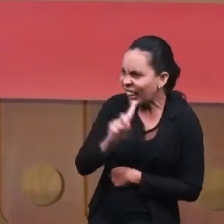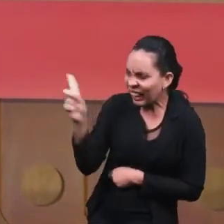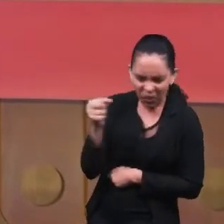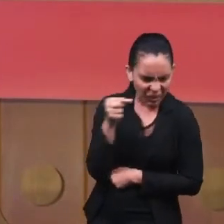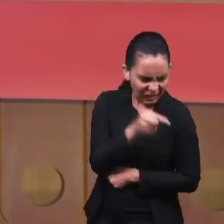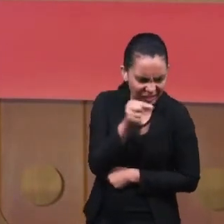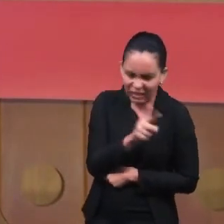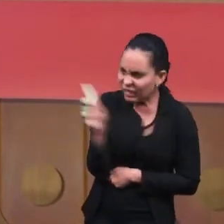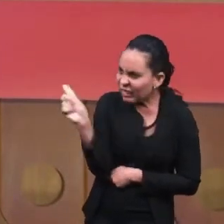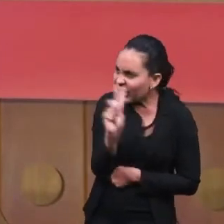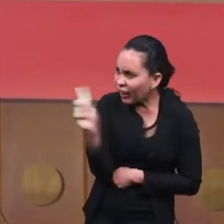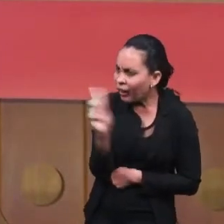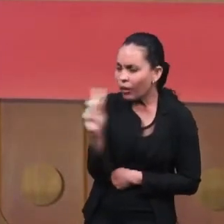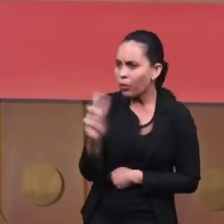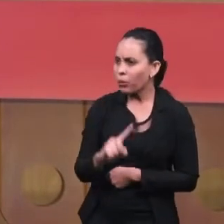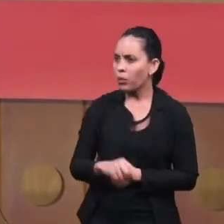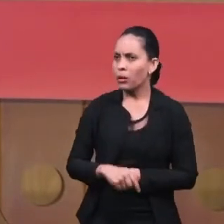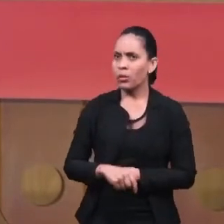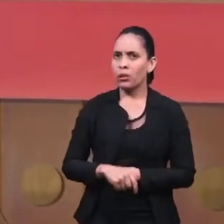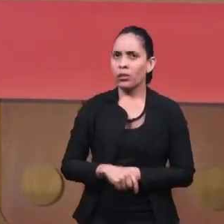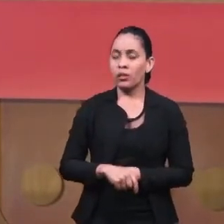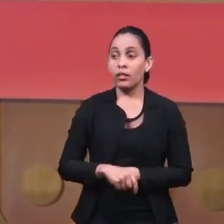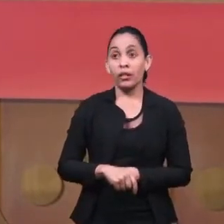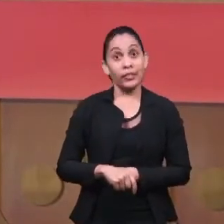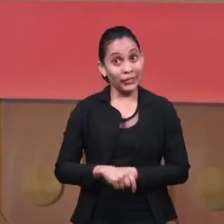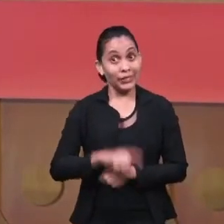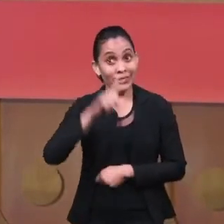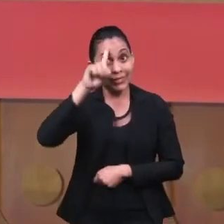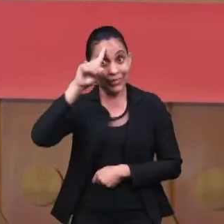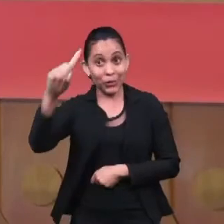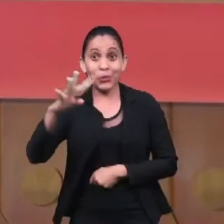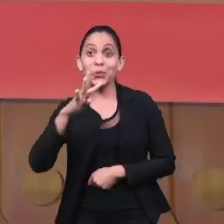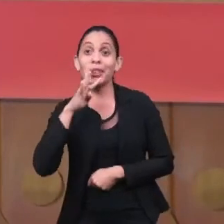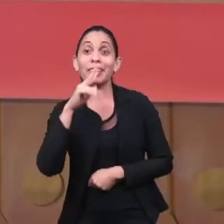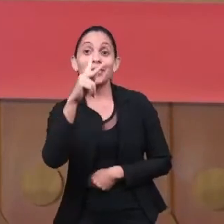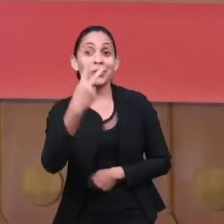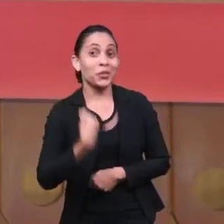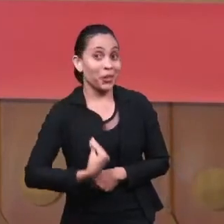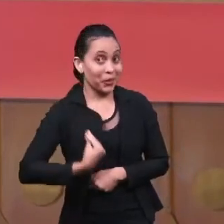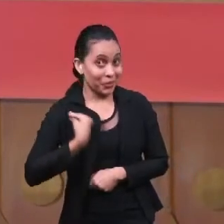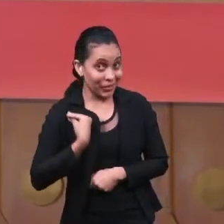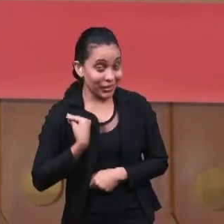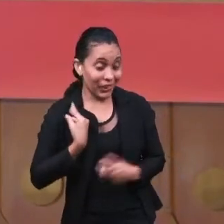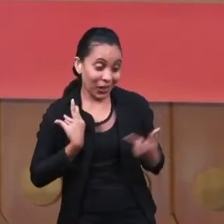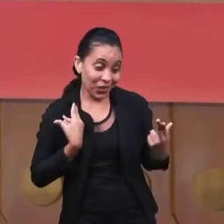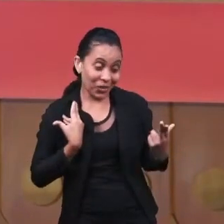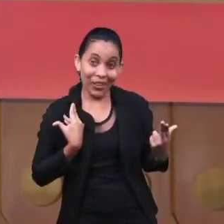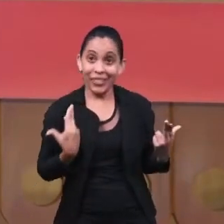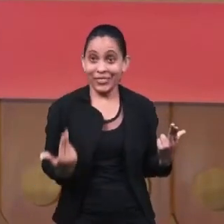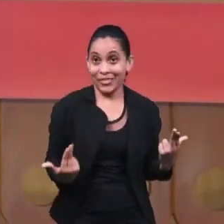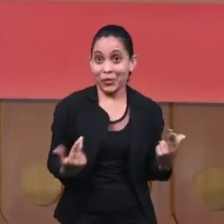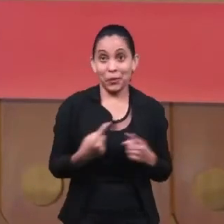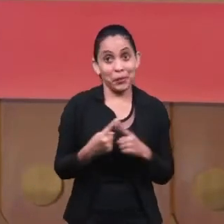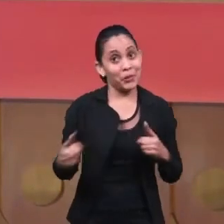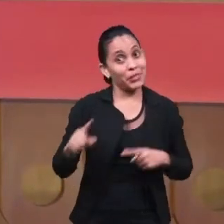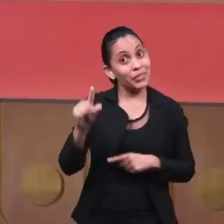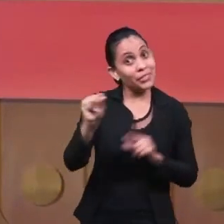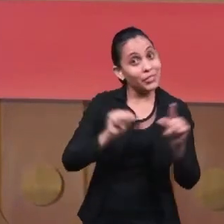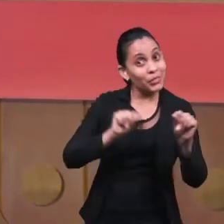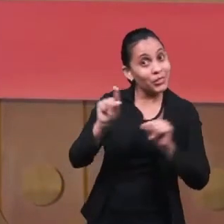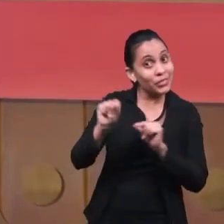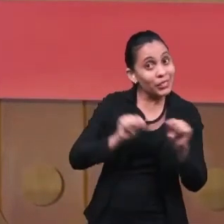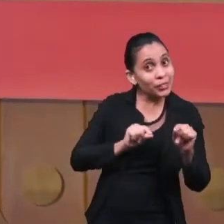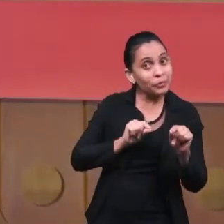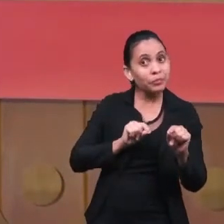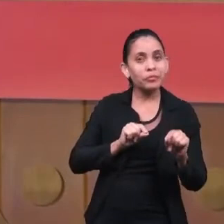não serve, esse homem sou eu, é você, que Deus conhece muito bem, mas aprove a Deus nos escolher. Senhor,